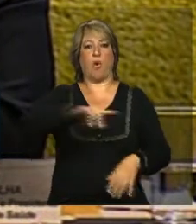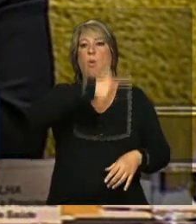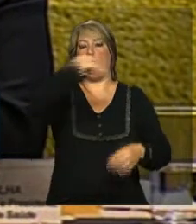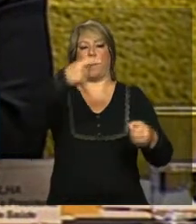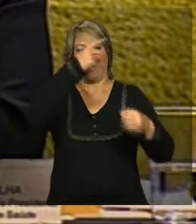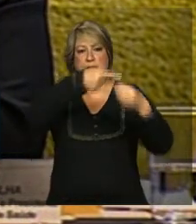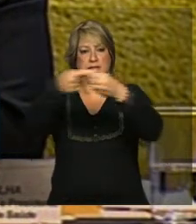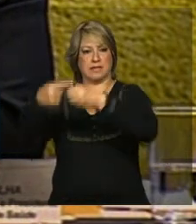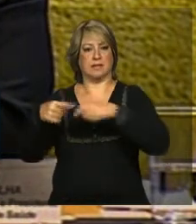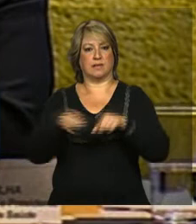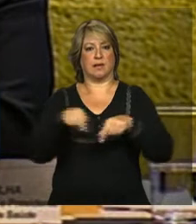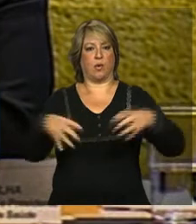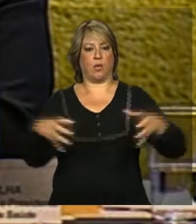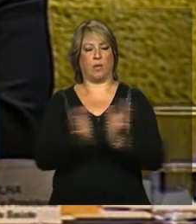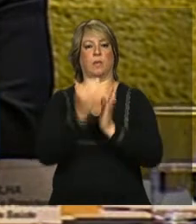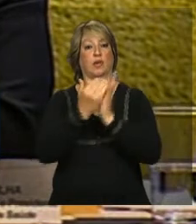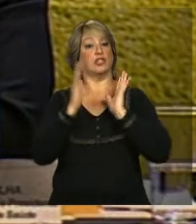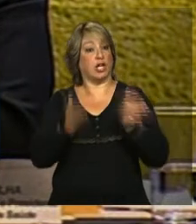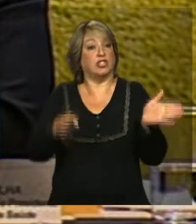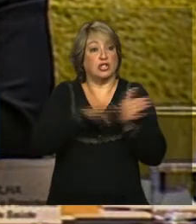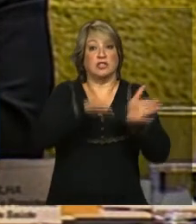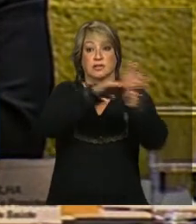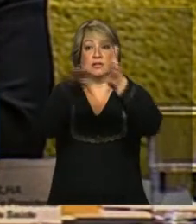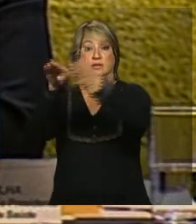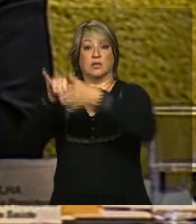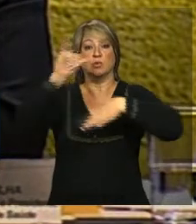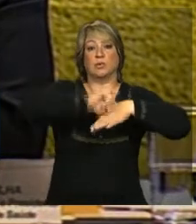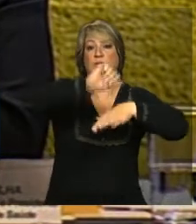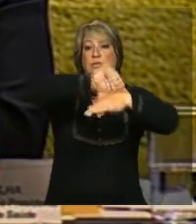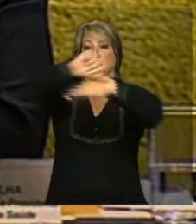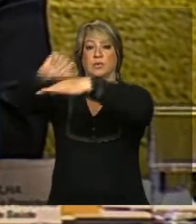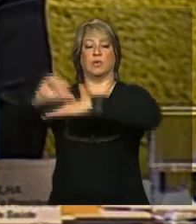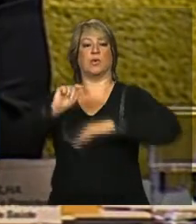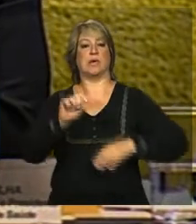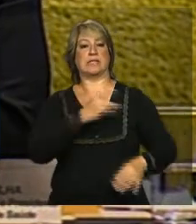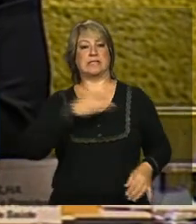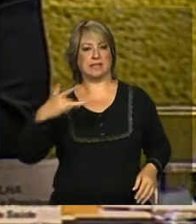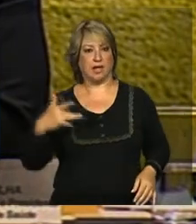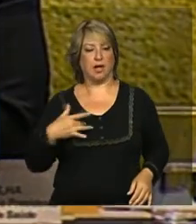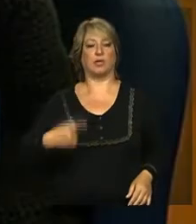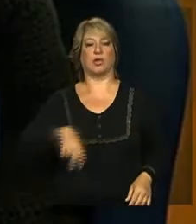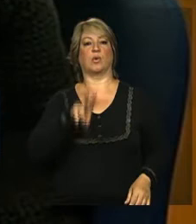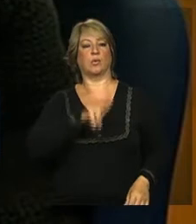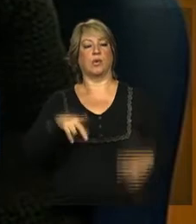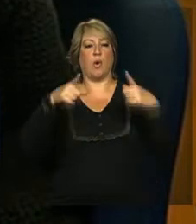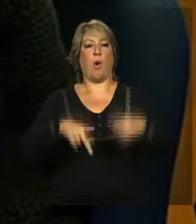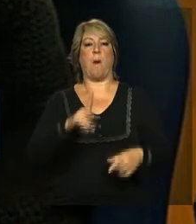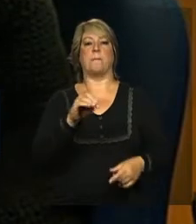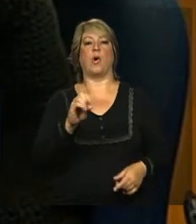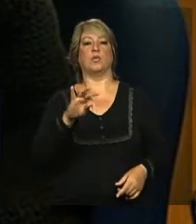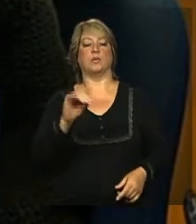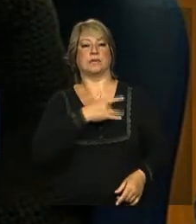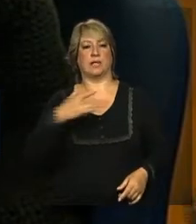demais municípios do Brasil sem miséria já tá chegando nas unidades de saúde nós vamos usar na rotina das unidades básicas de saúde agora